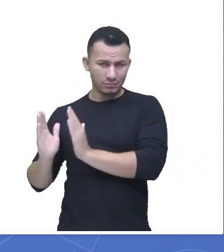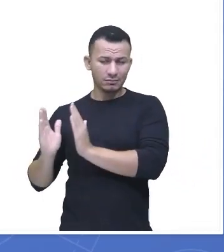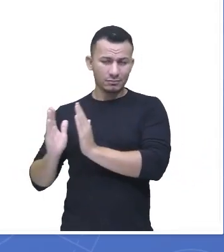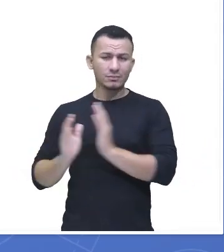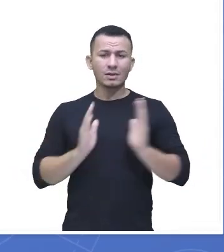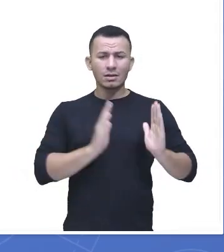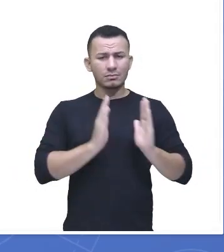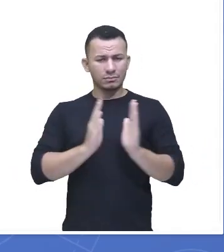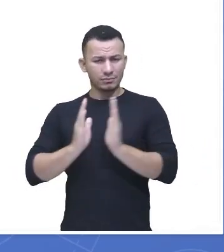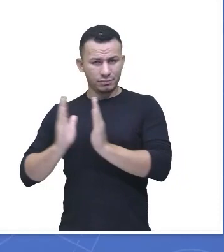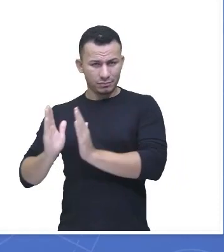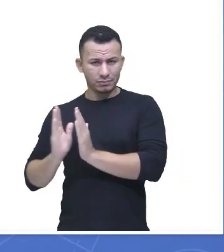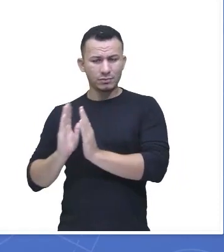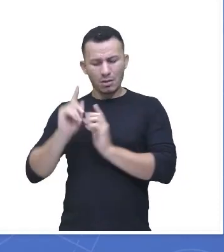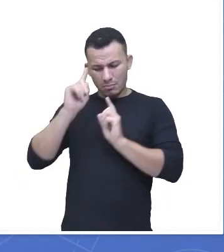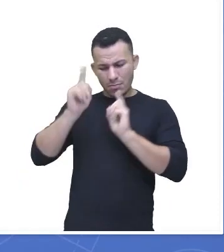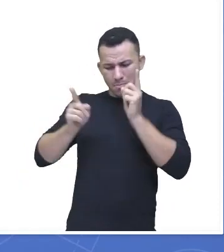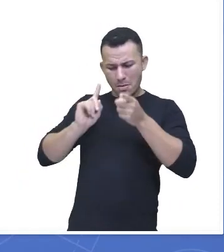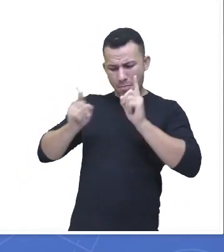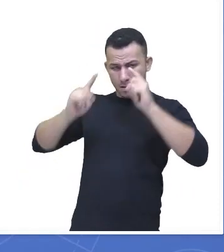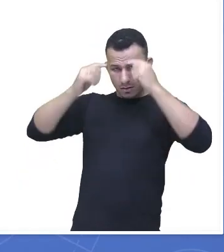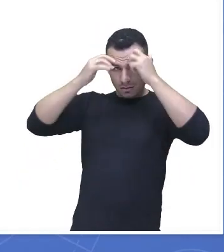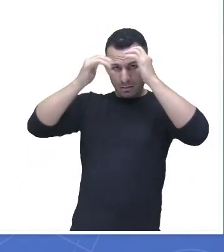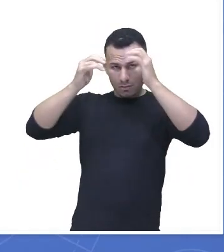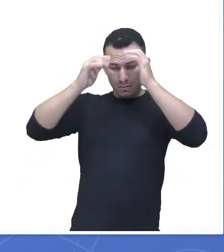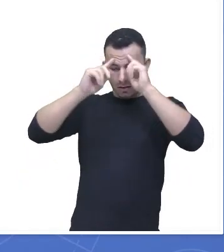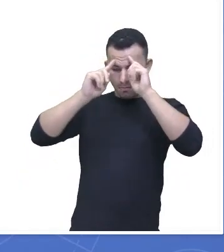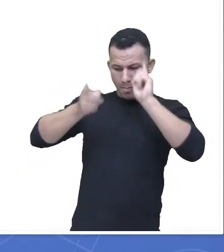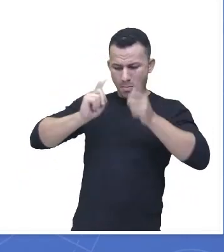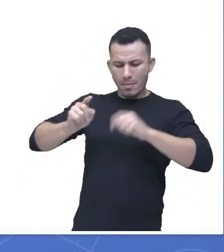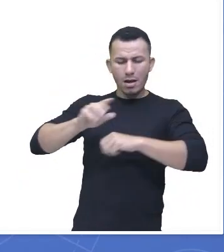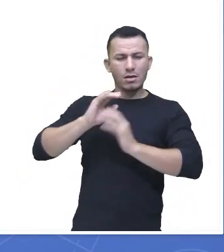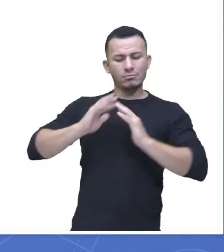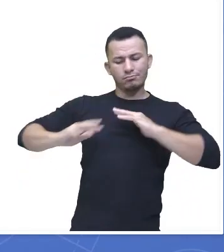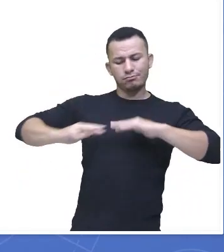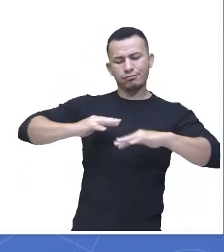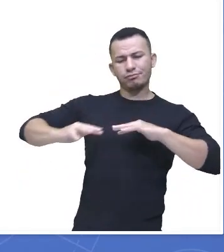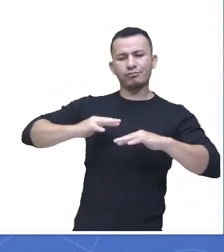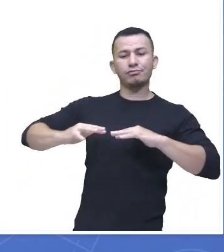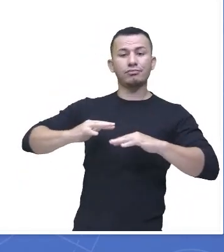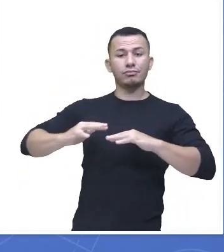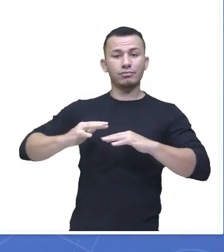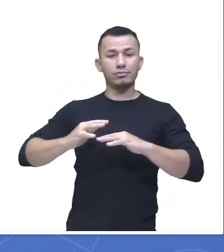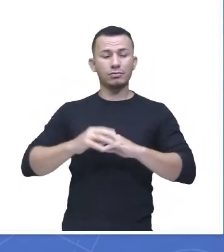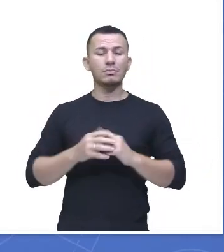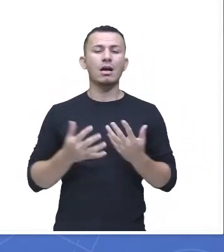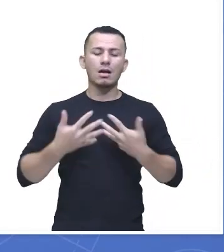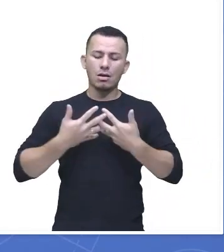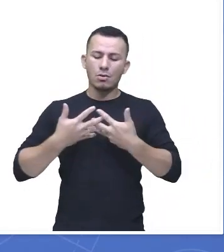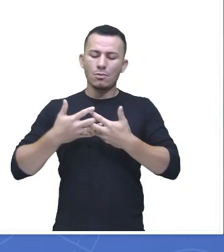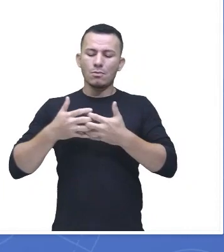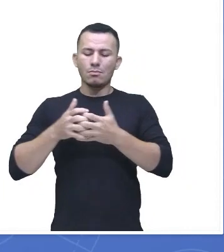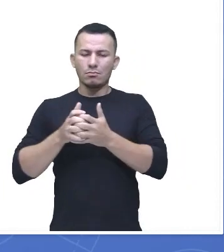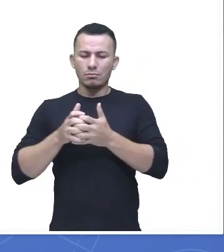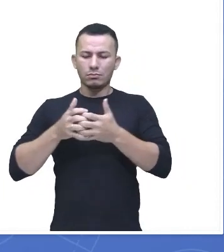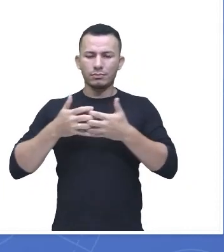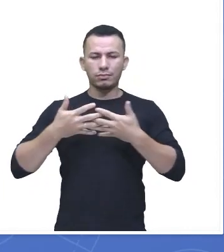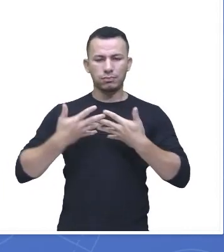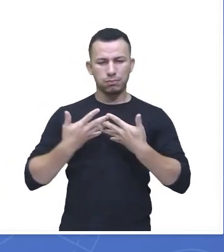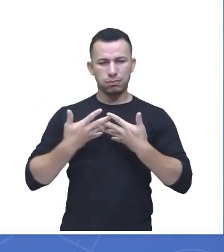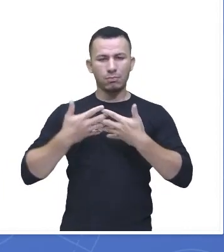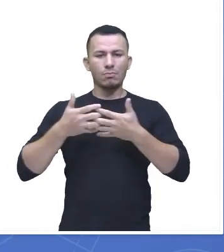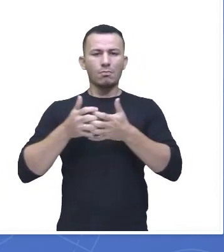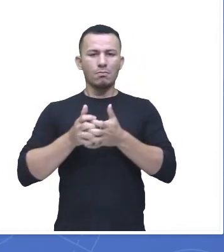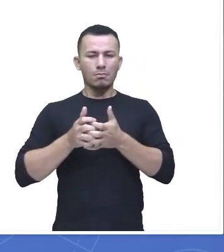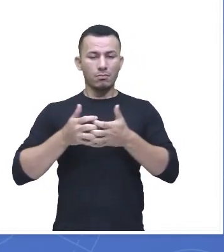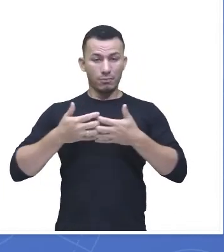né? Uma série de comandos que vão acontecer para que aconteça aí, ó, a contração do nosso músculo. Mas antes de